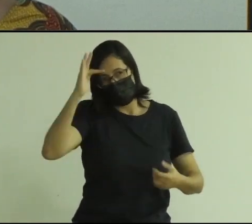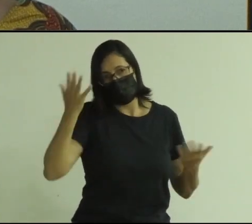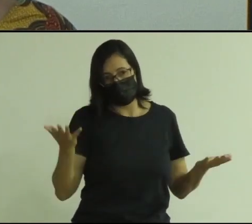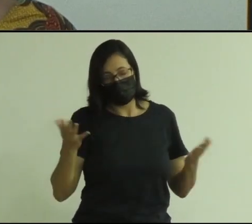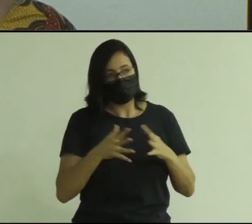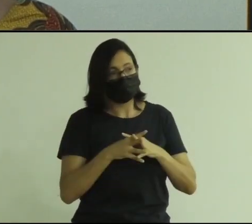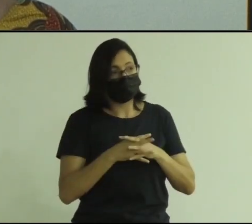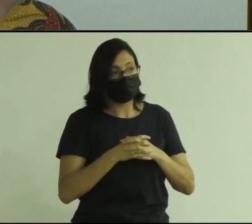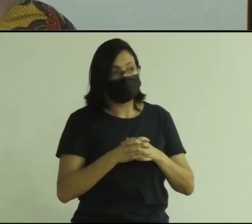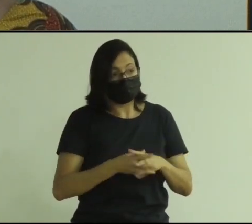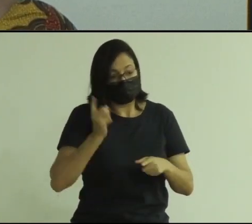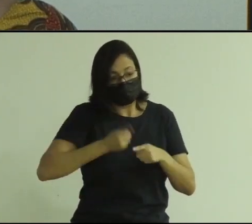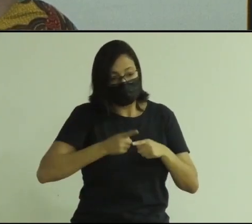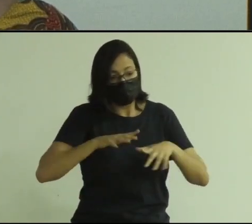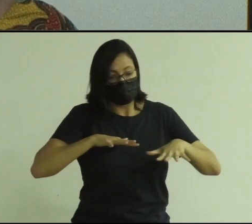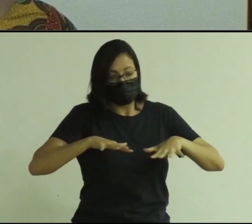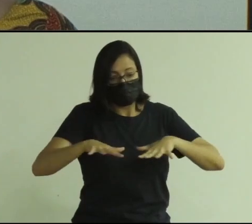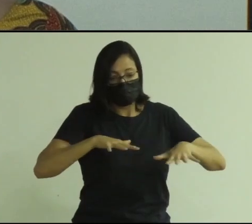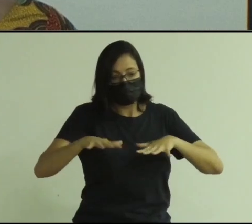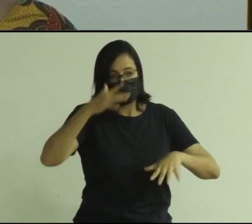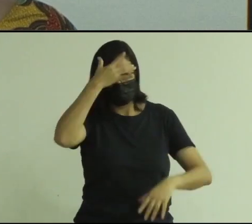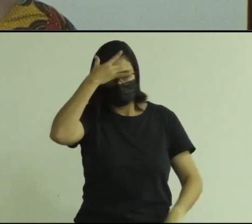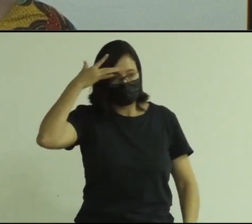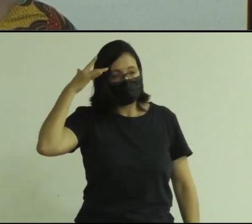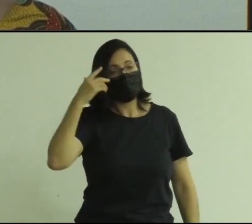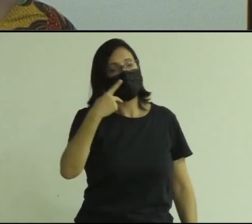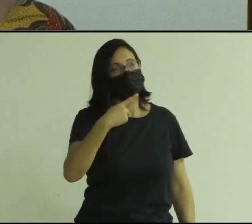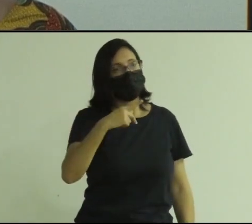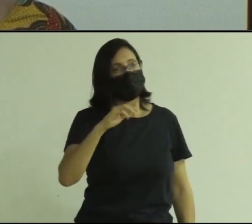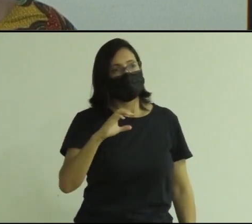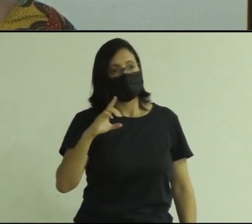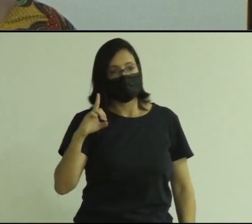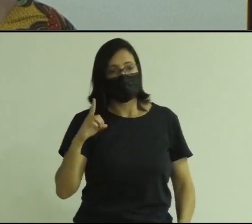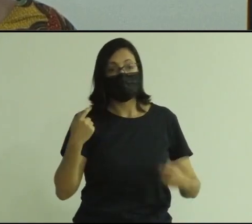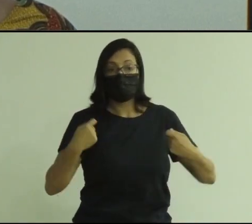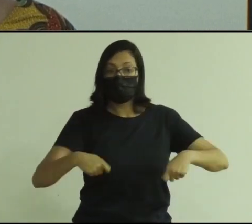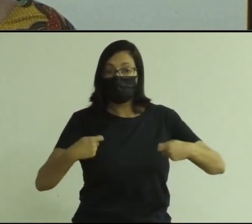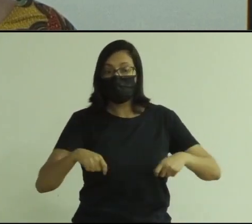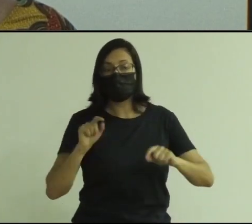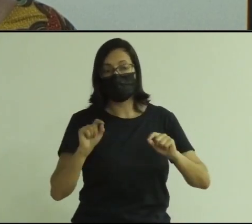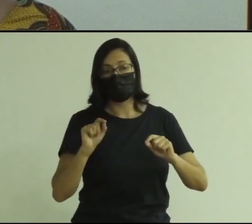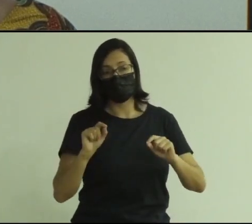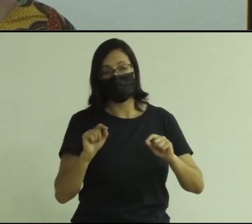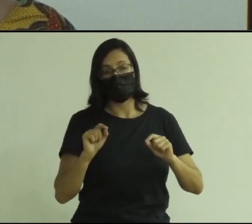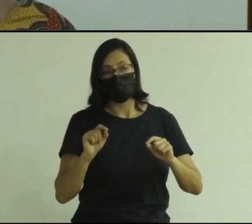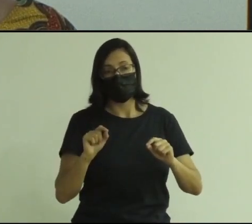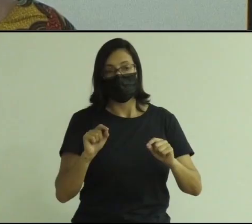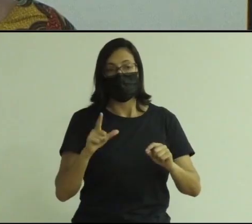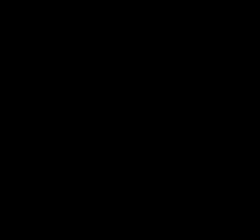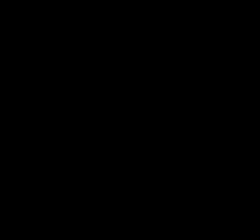né? Porque o movimento de pessoas com deficiência pede uma política que seja construída com paredes,